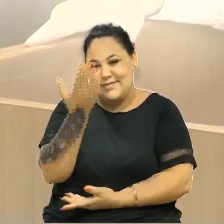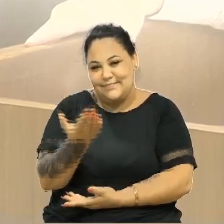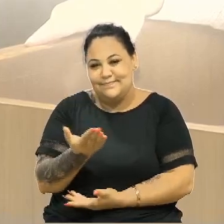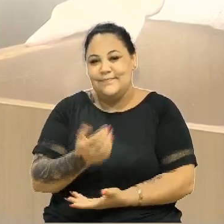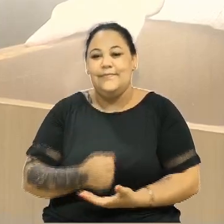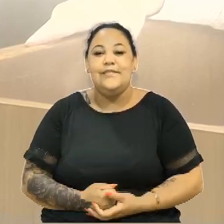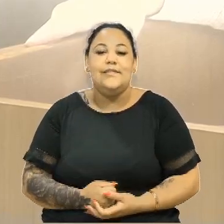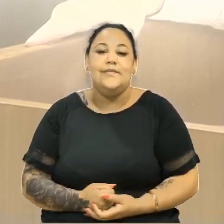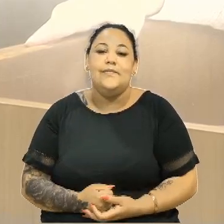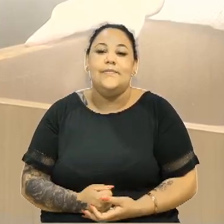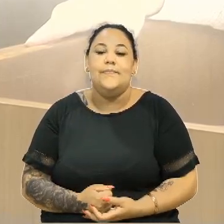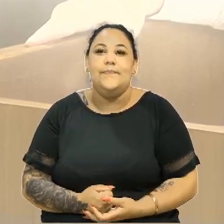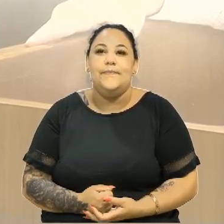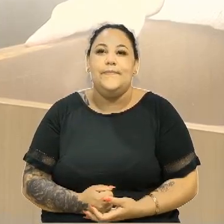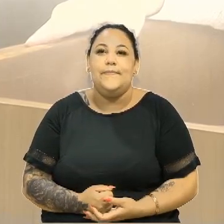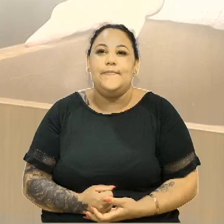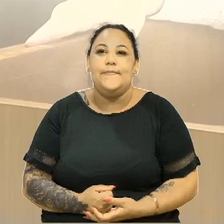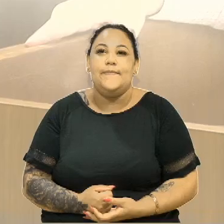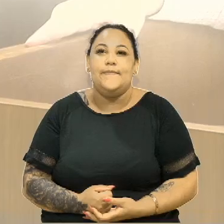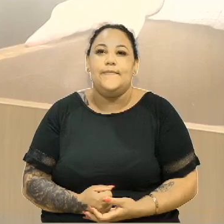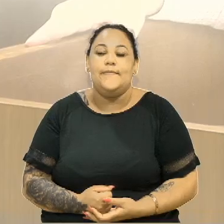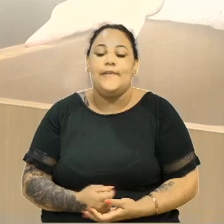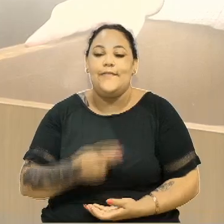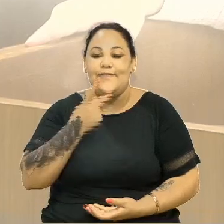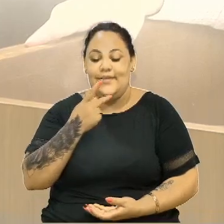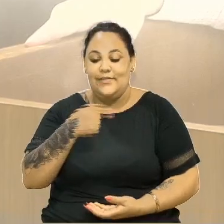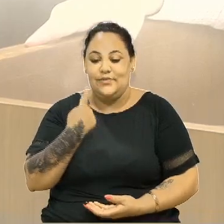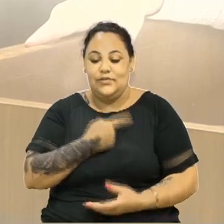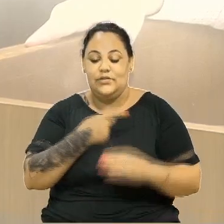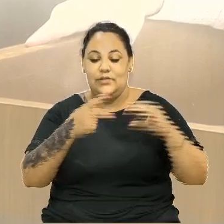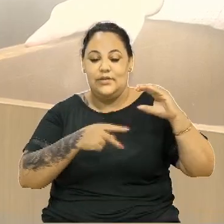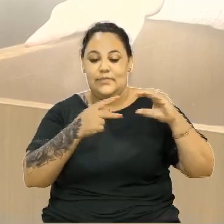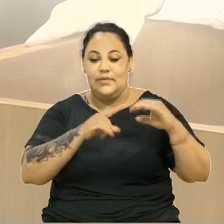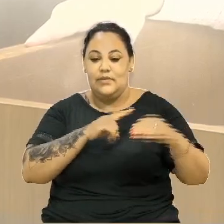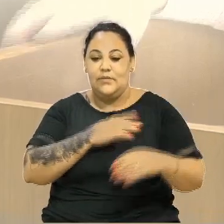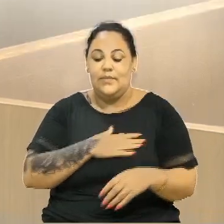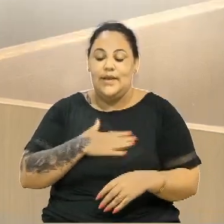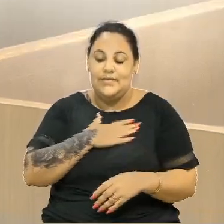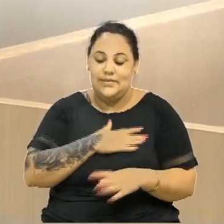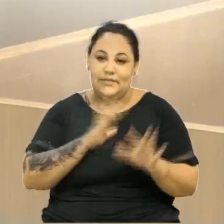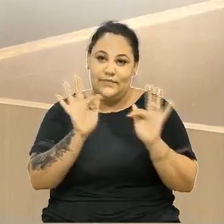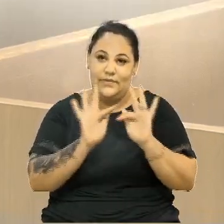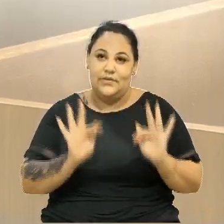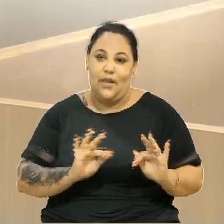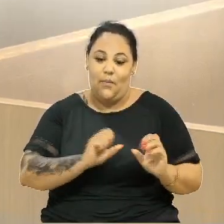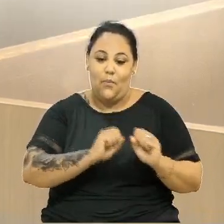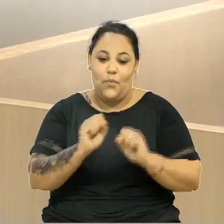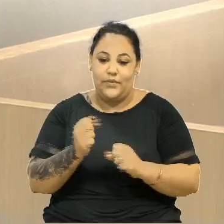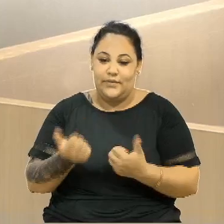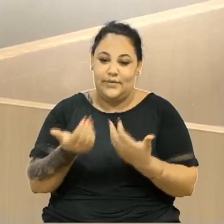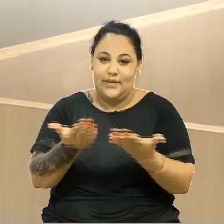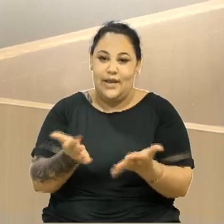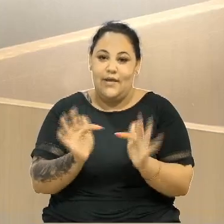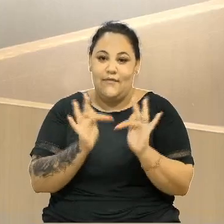que esta casa tem o prazer, a alegria de poder proporcionar à família de